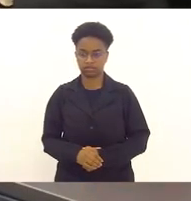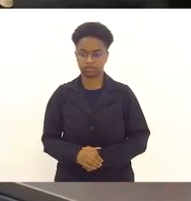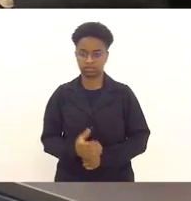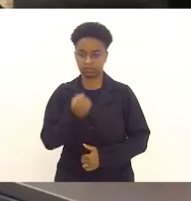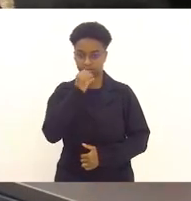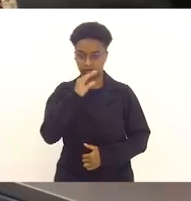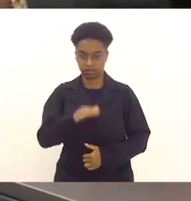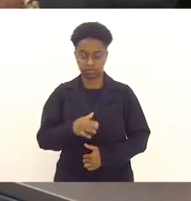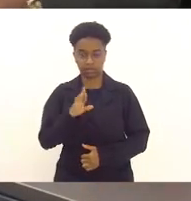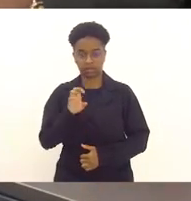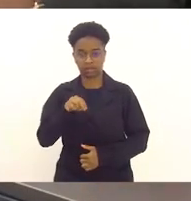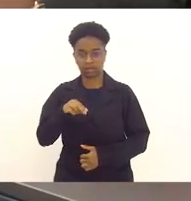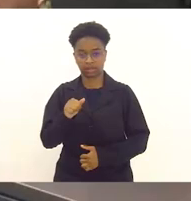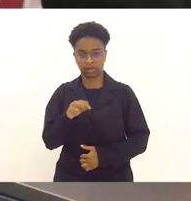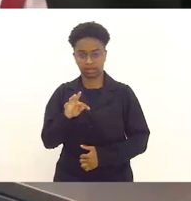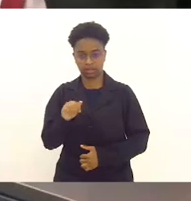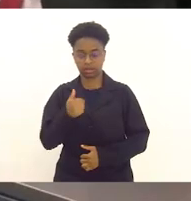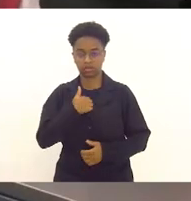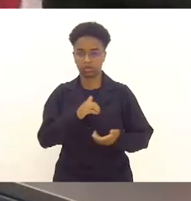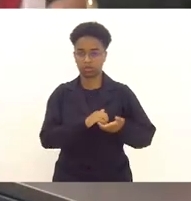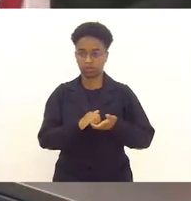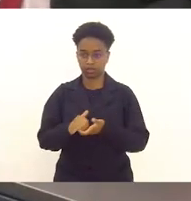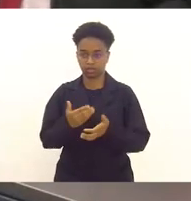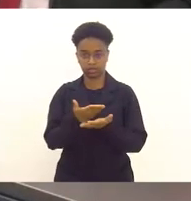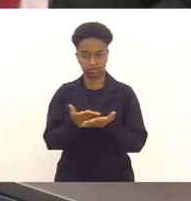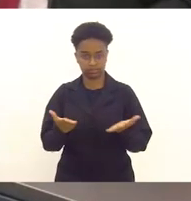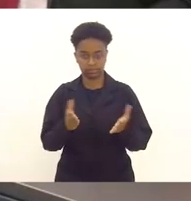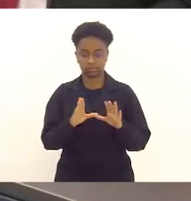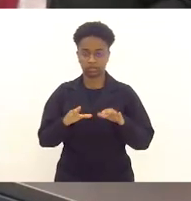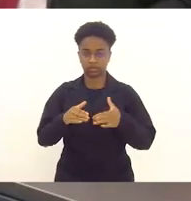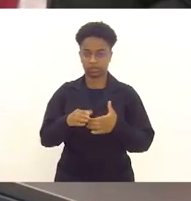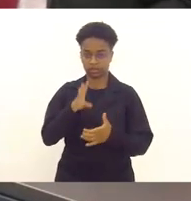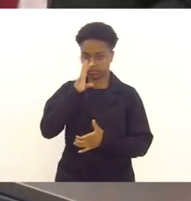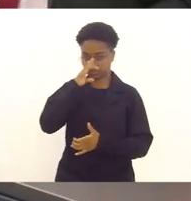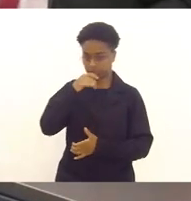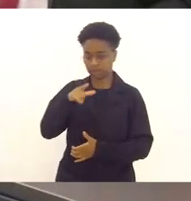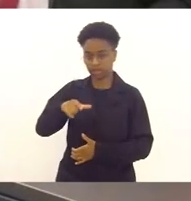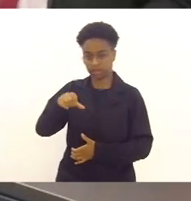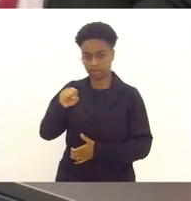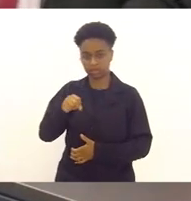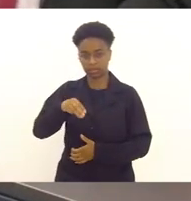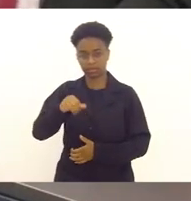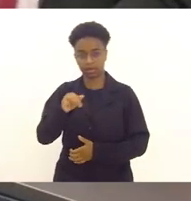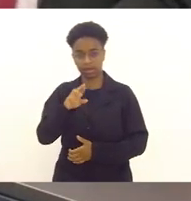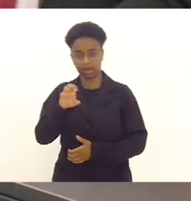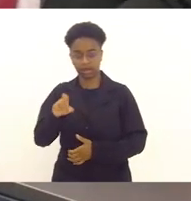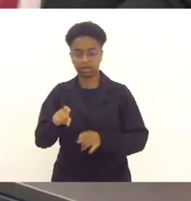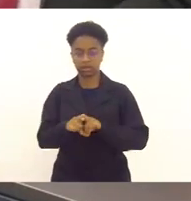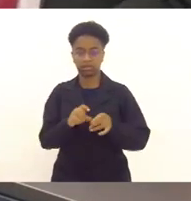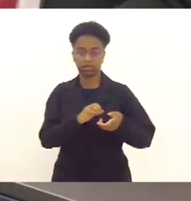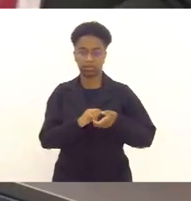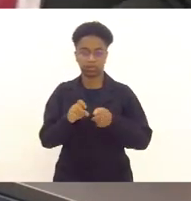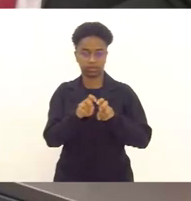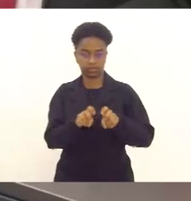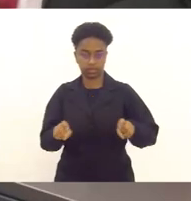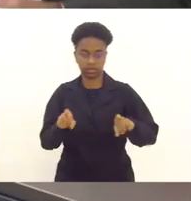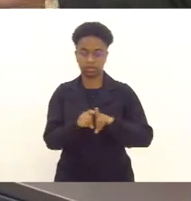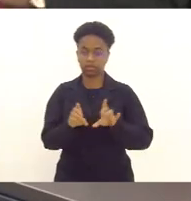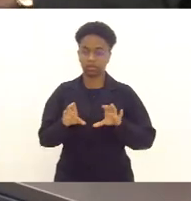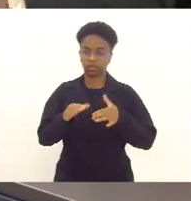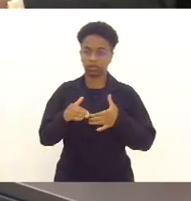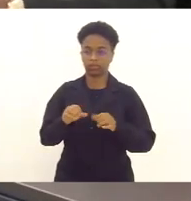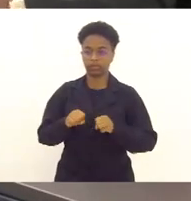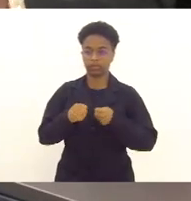Boa tarde Renata Souza você vai gostar da coletiva e a resistência lésbica da Maré sal da mesa e a comissão de defesa das